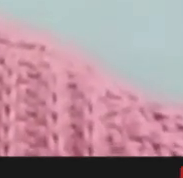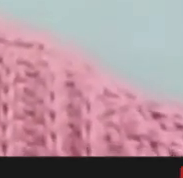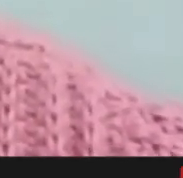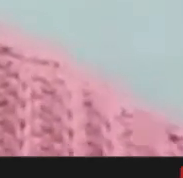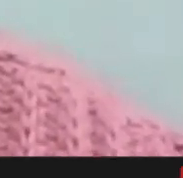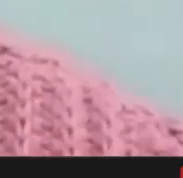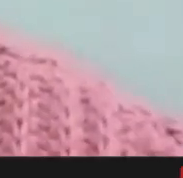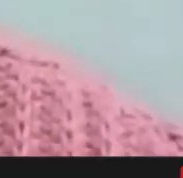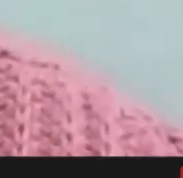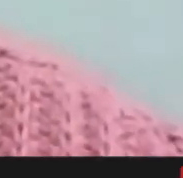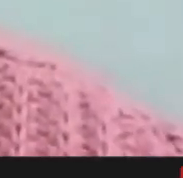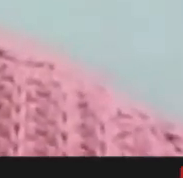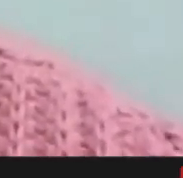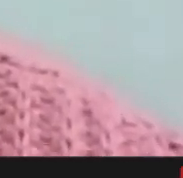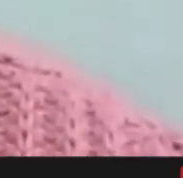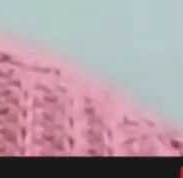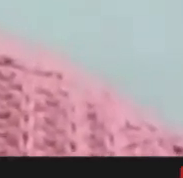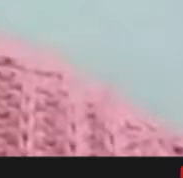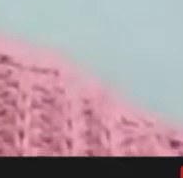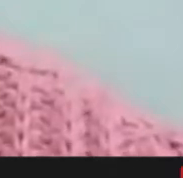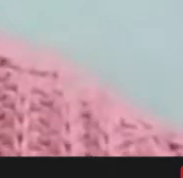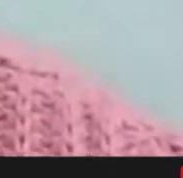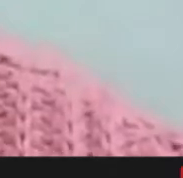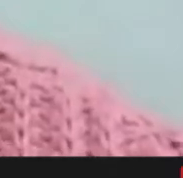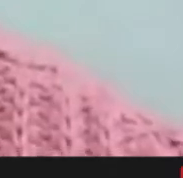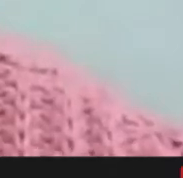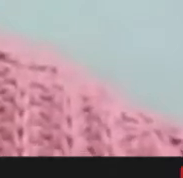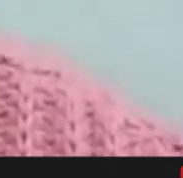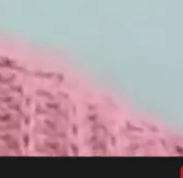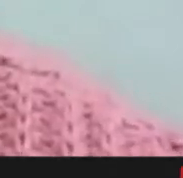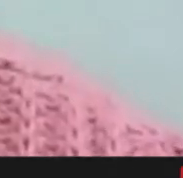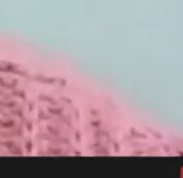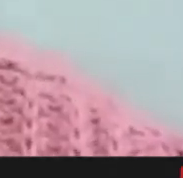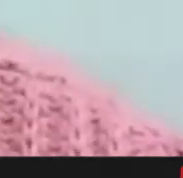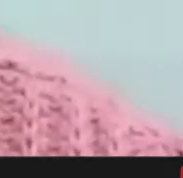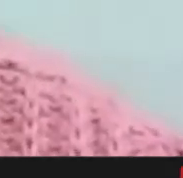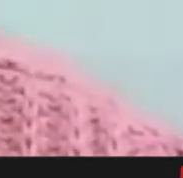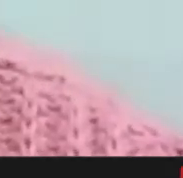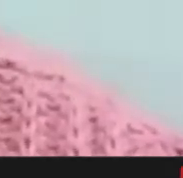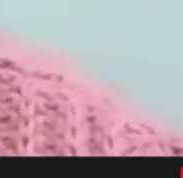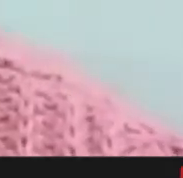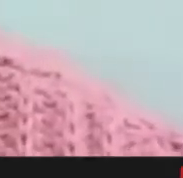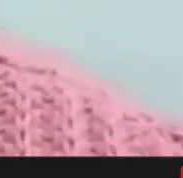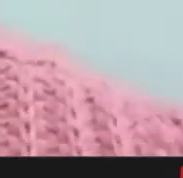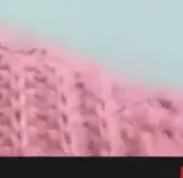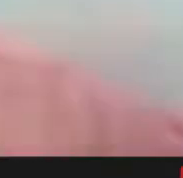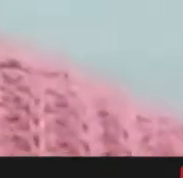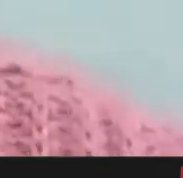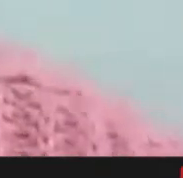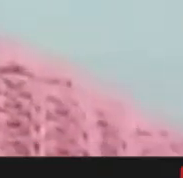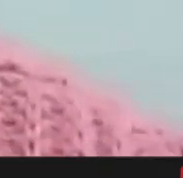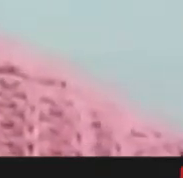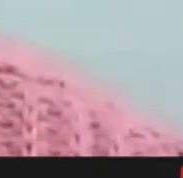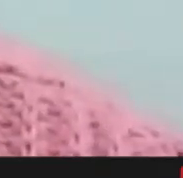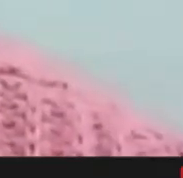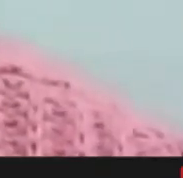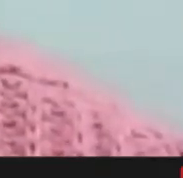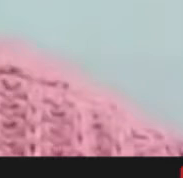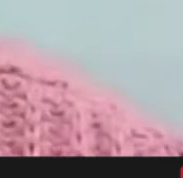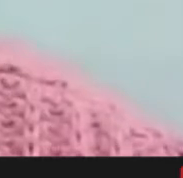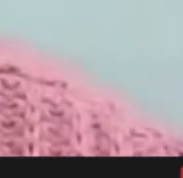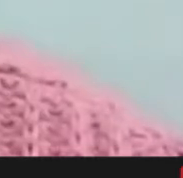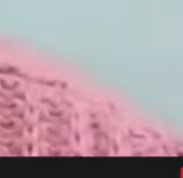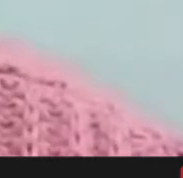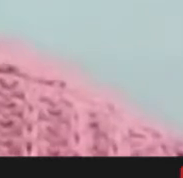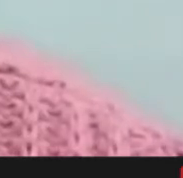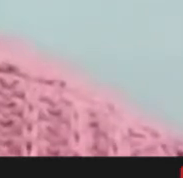muito simples, né? O uso de máscara, de distanciamento social e a lavagem das mãos, né? 3 coisas que o